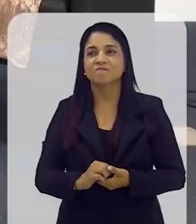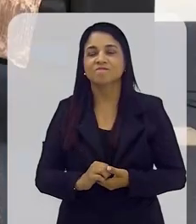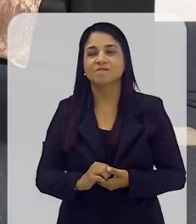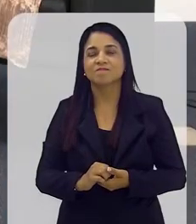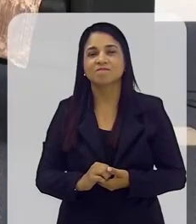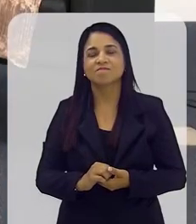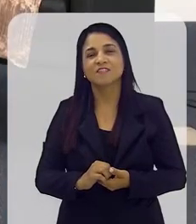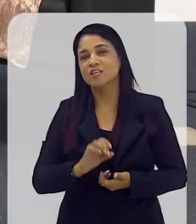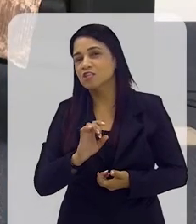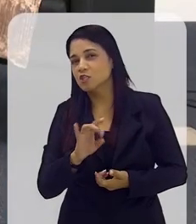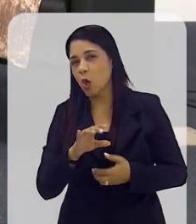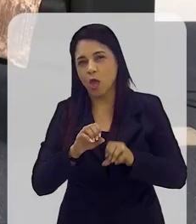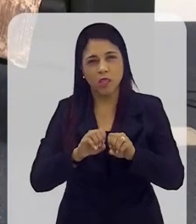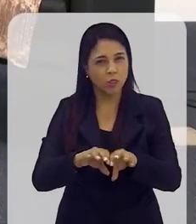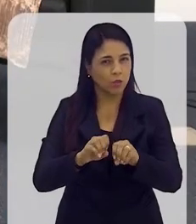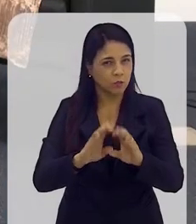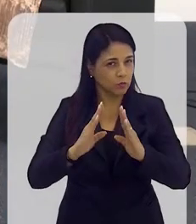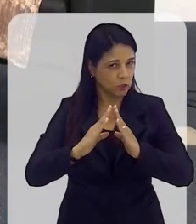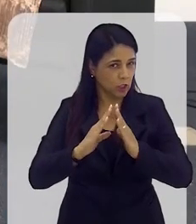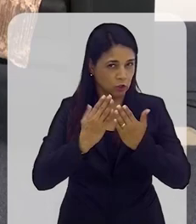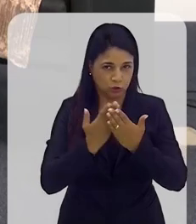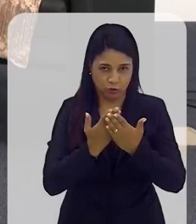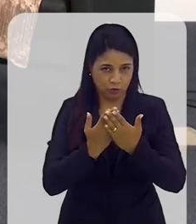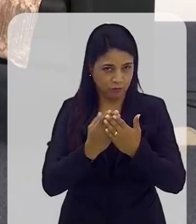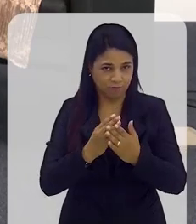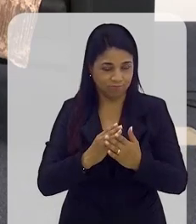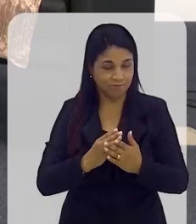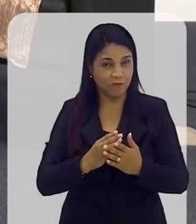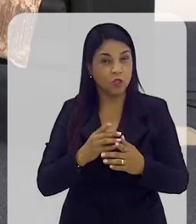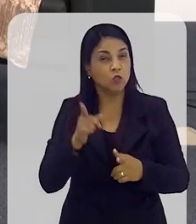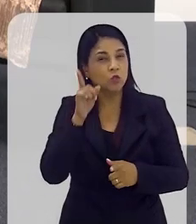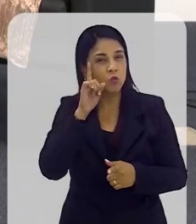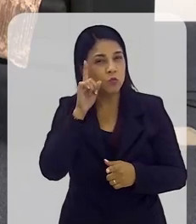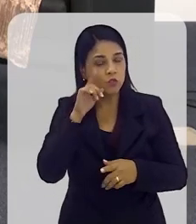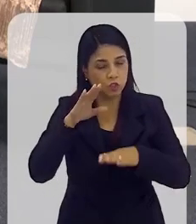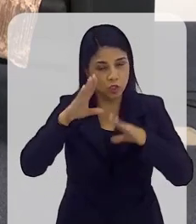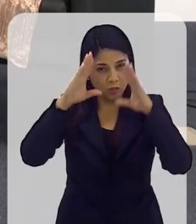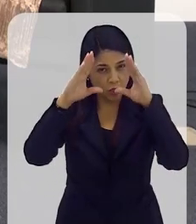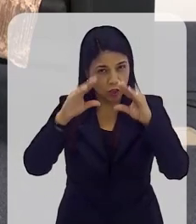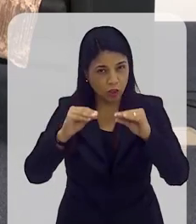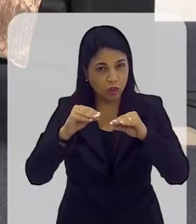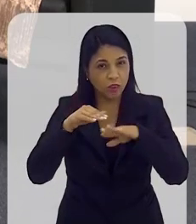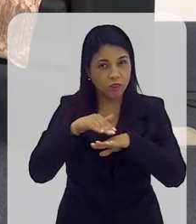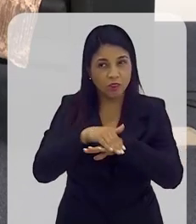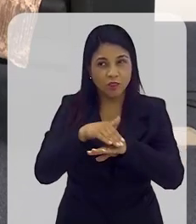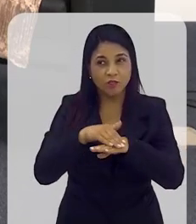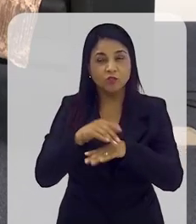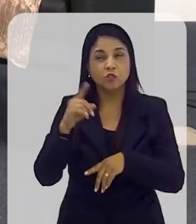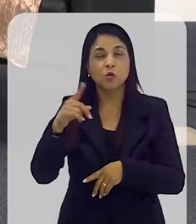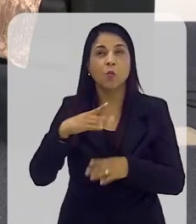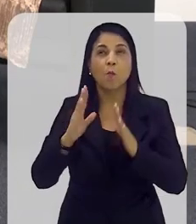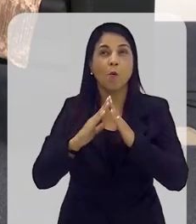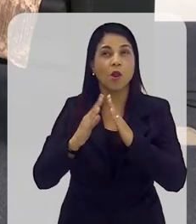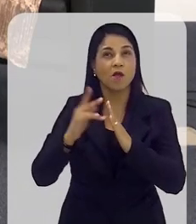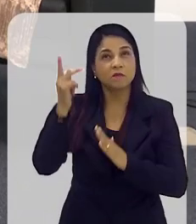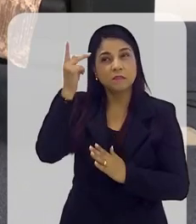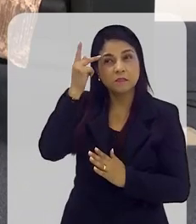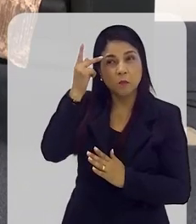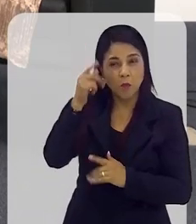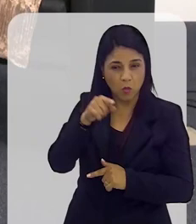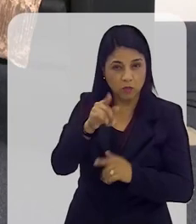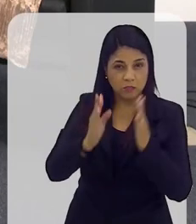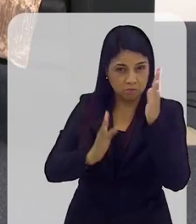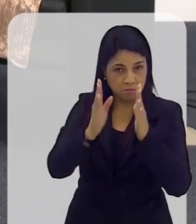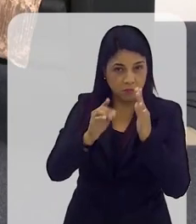Mas a educação não é só na escola. Todas as noites, essa época desse vídeo aí, eu estava morando em São Paulo, apresentando TV